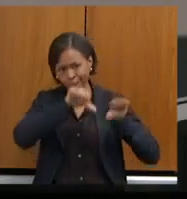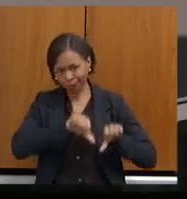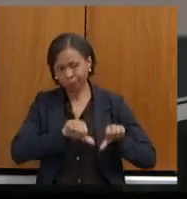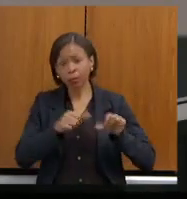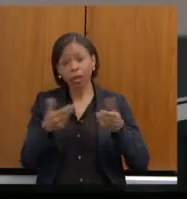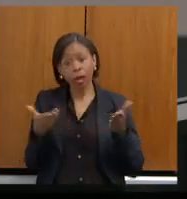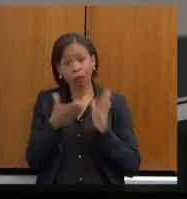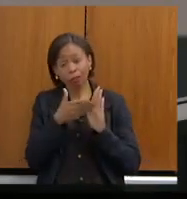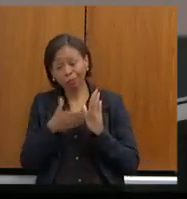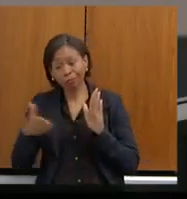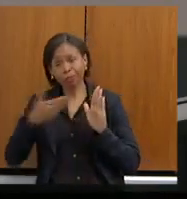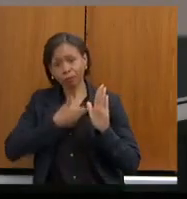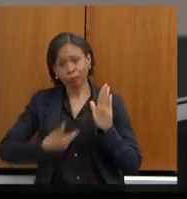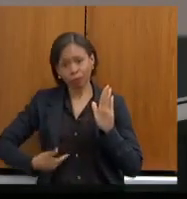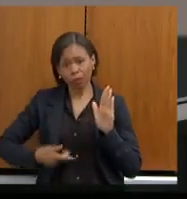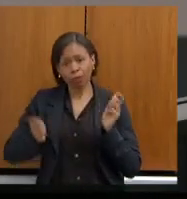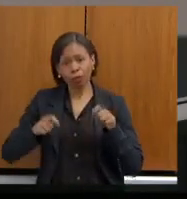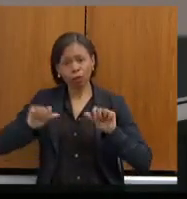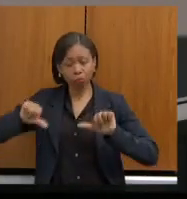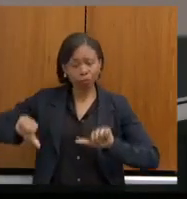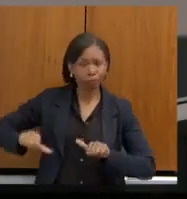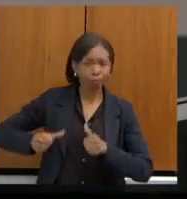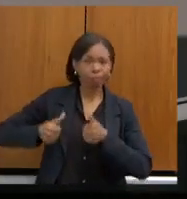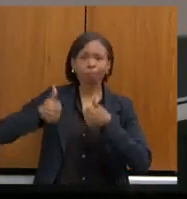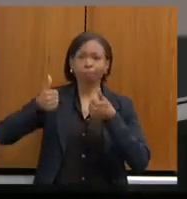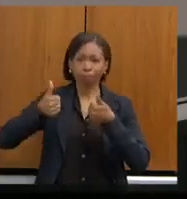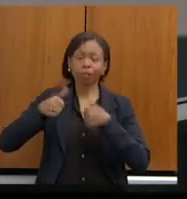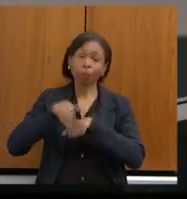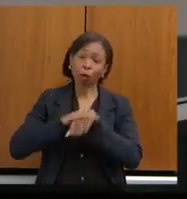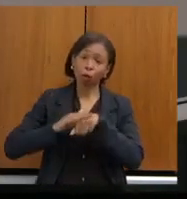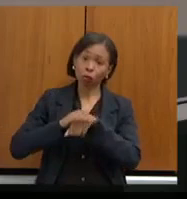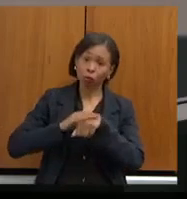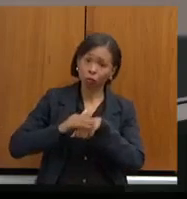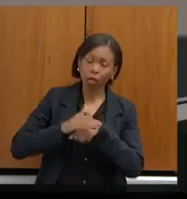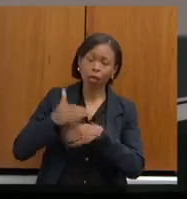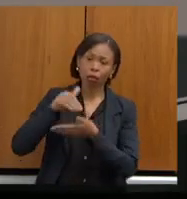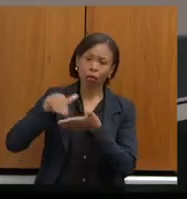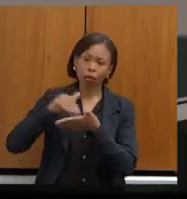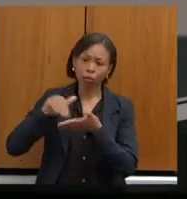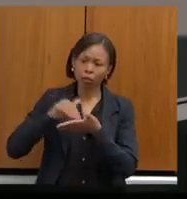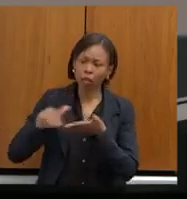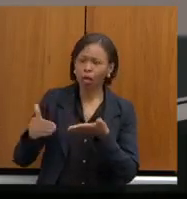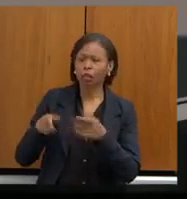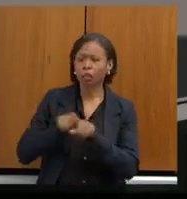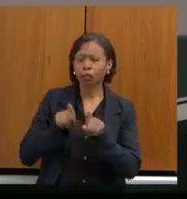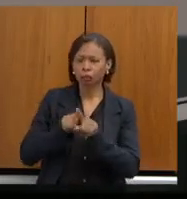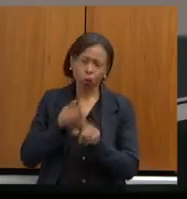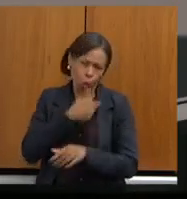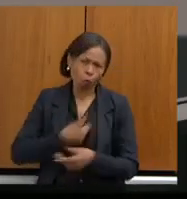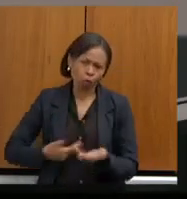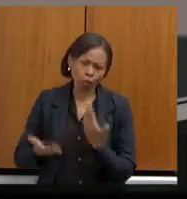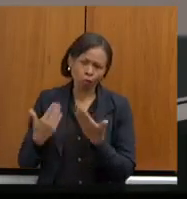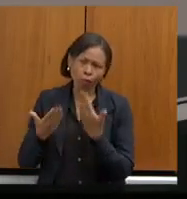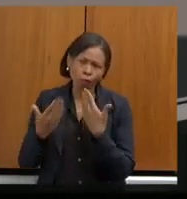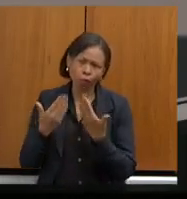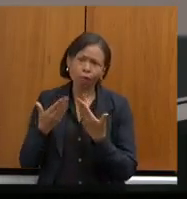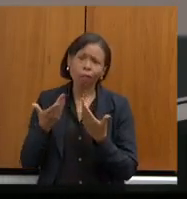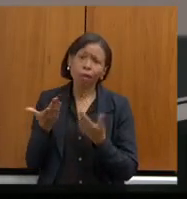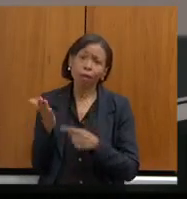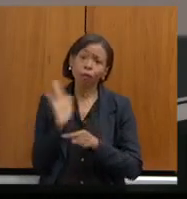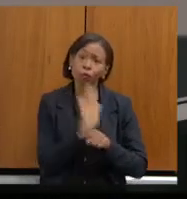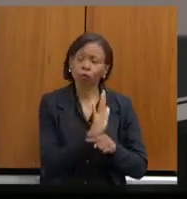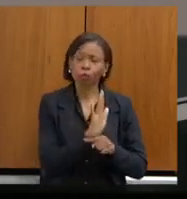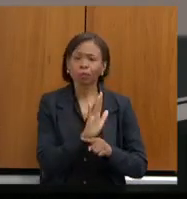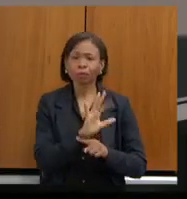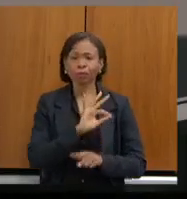falar com o secretário e goreto com o próprio Governador né que der as condições da